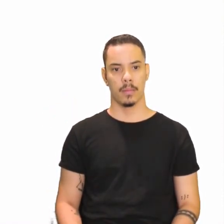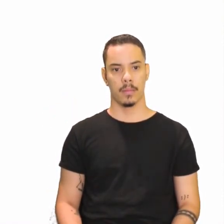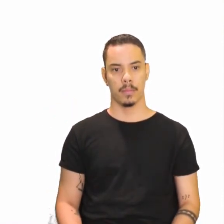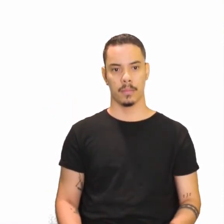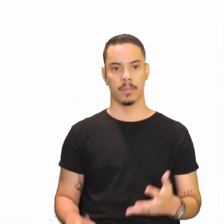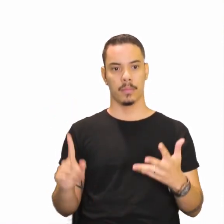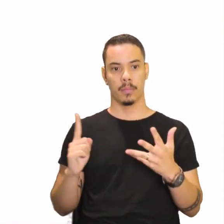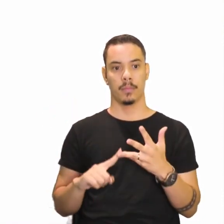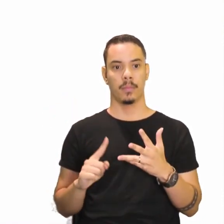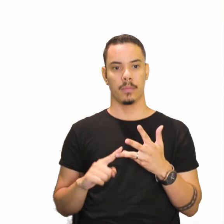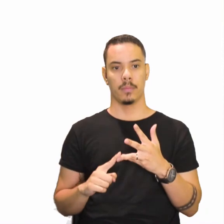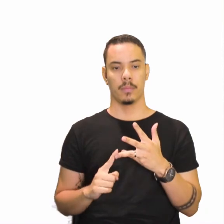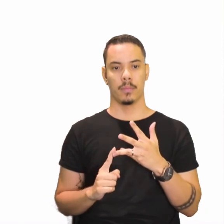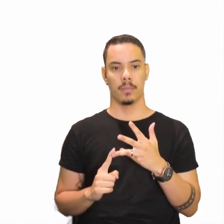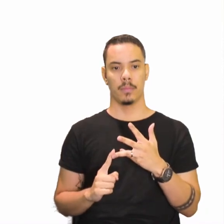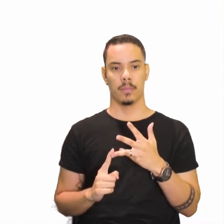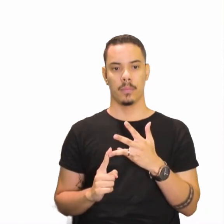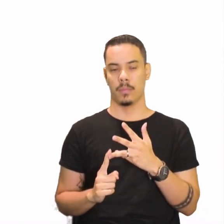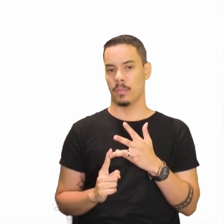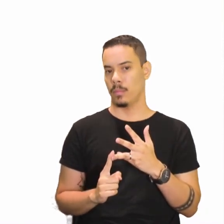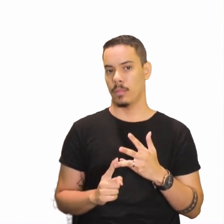olha só,